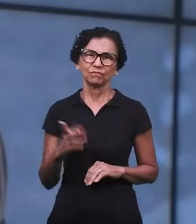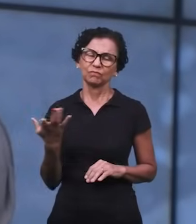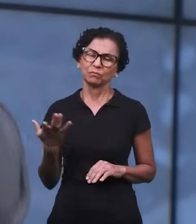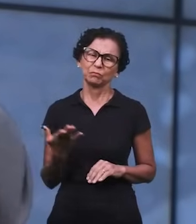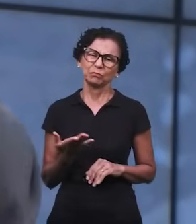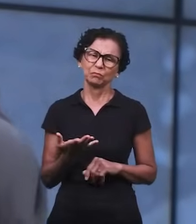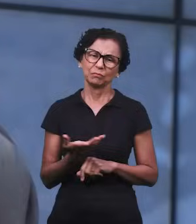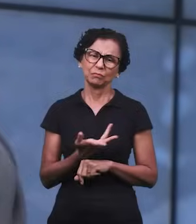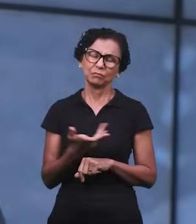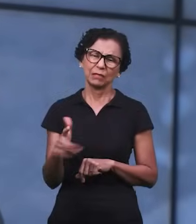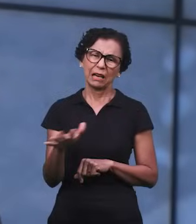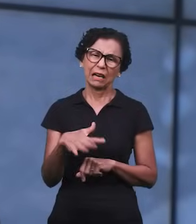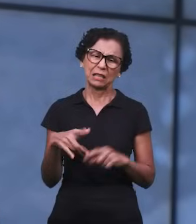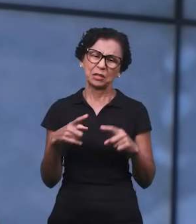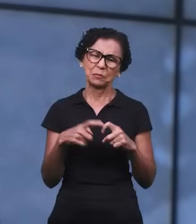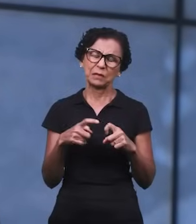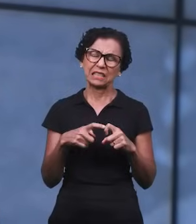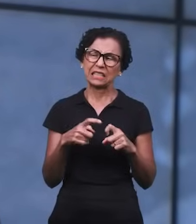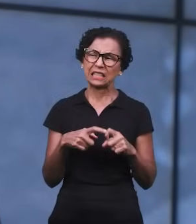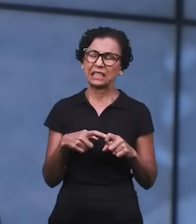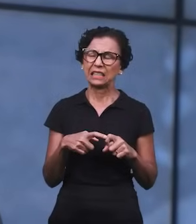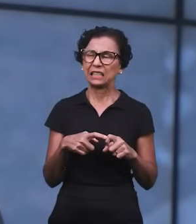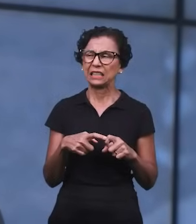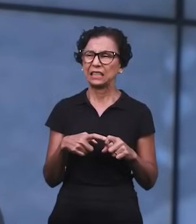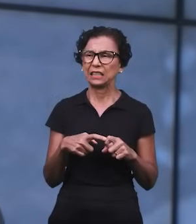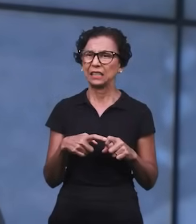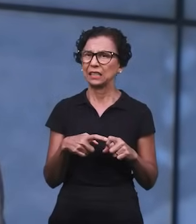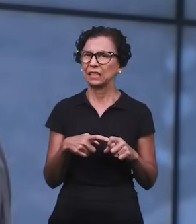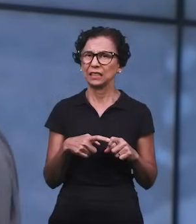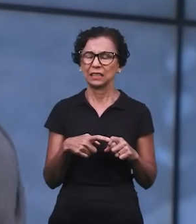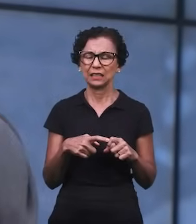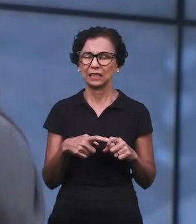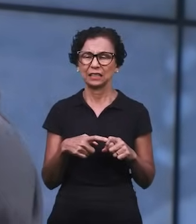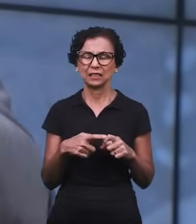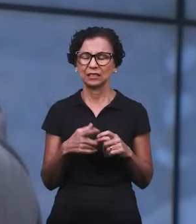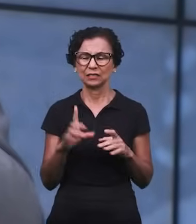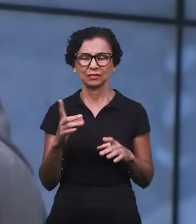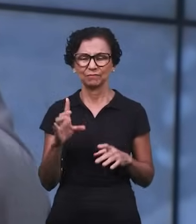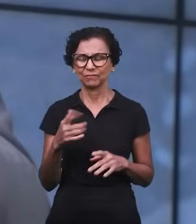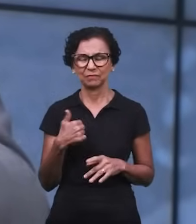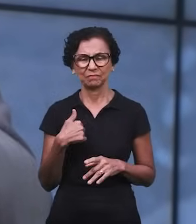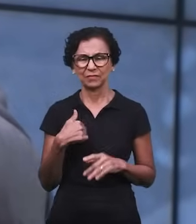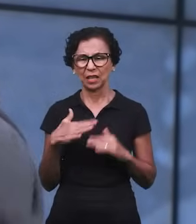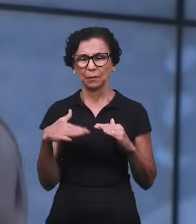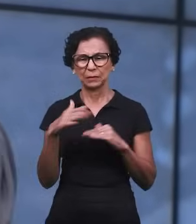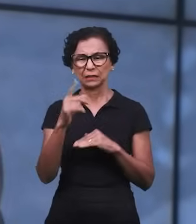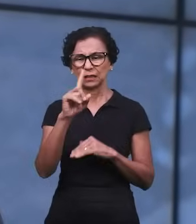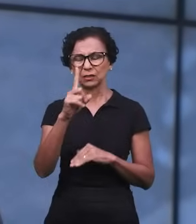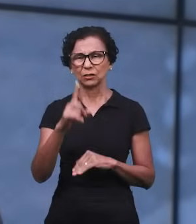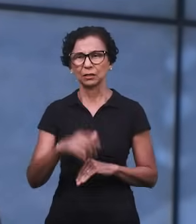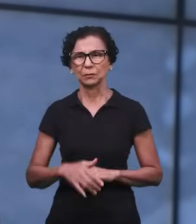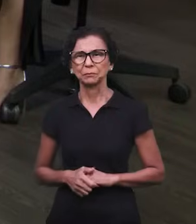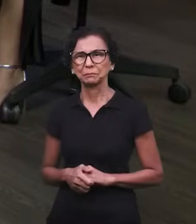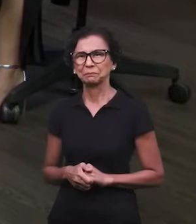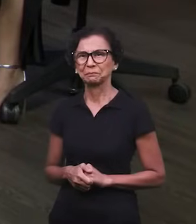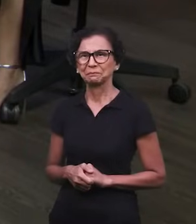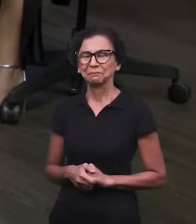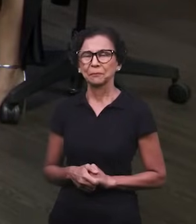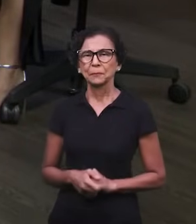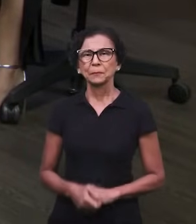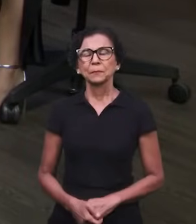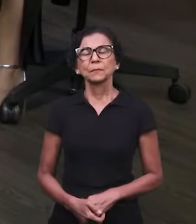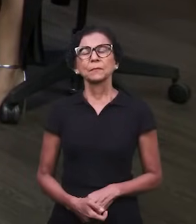um bom publicitário que um mau médico, né? O publicitário, se errar, não mata ninguém, né? Mas, enfim.